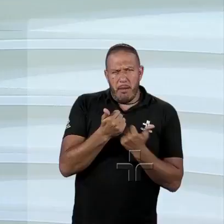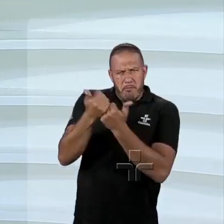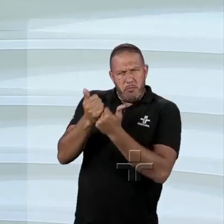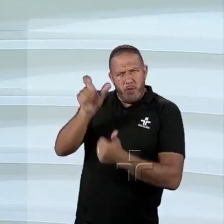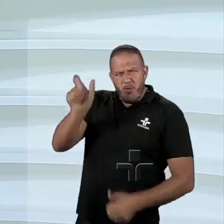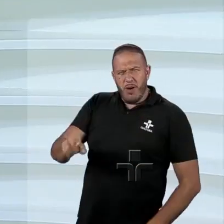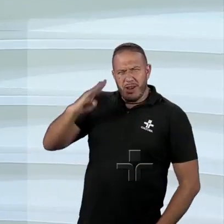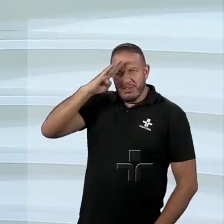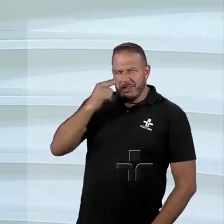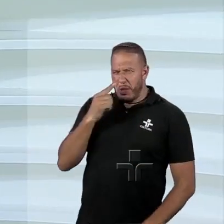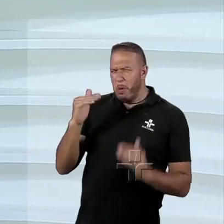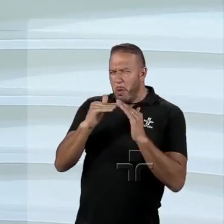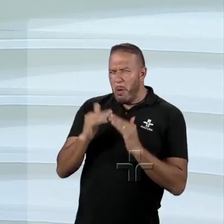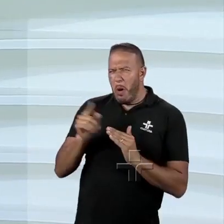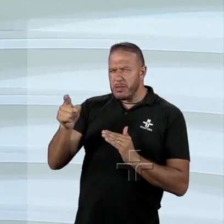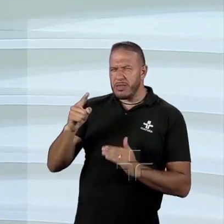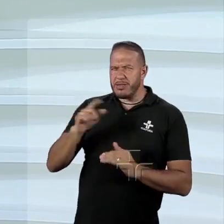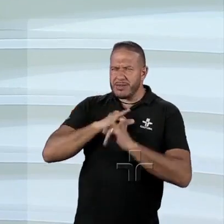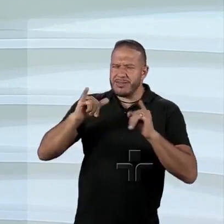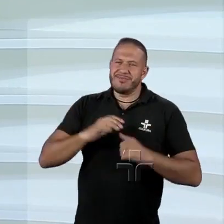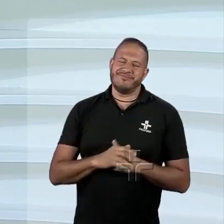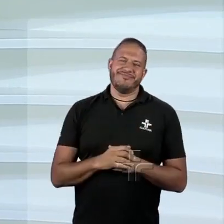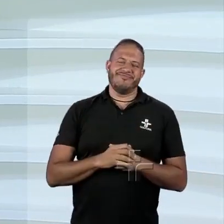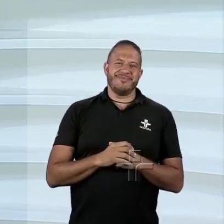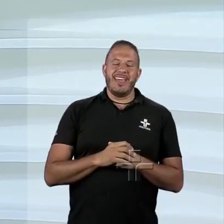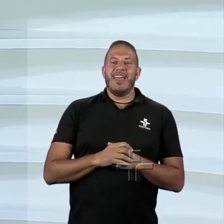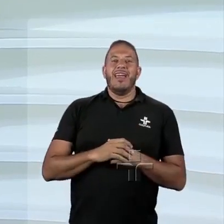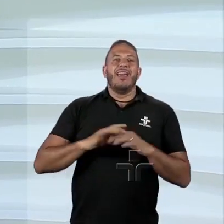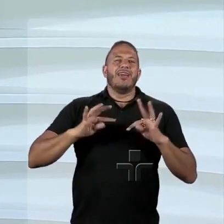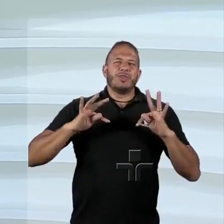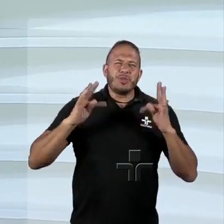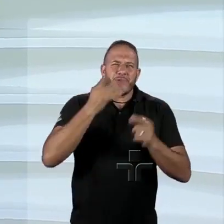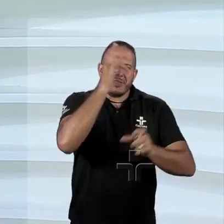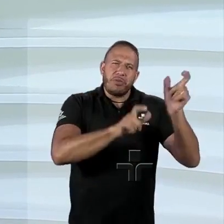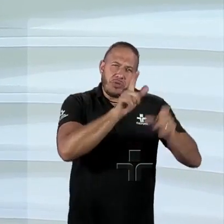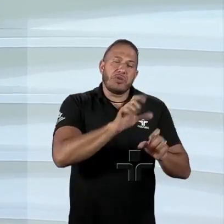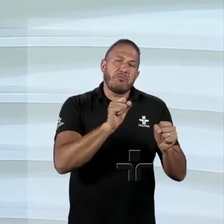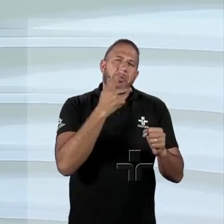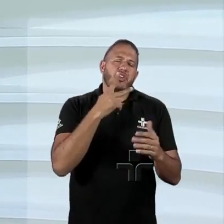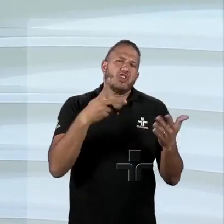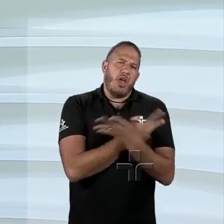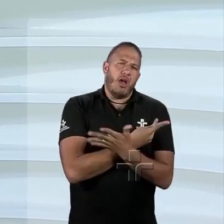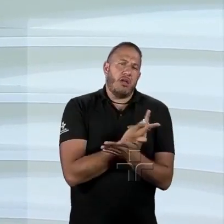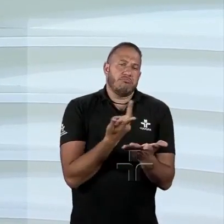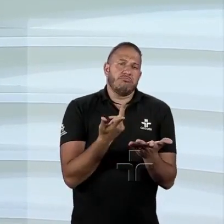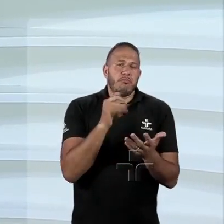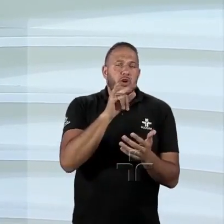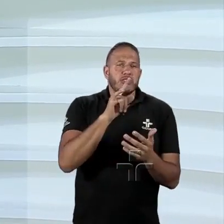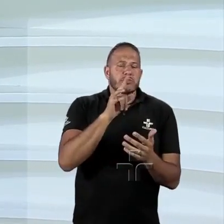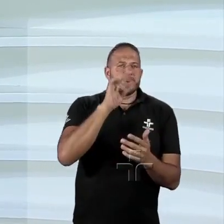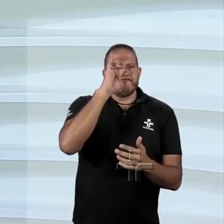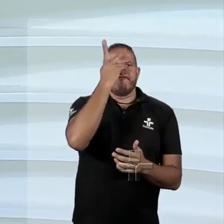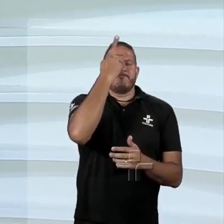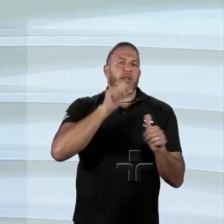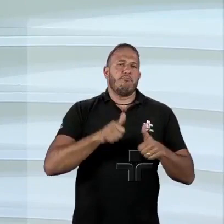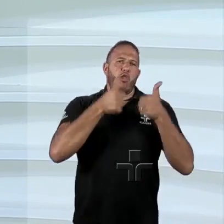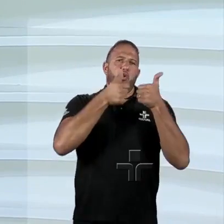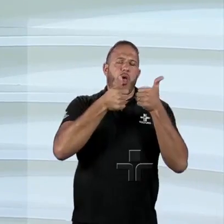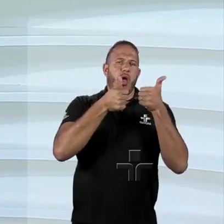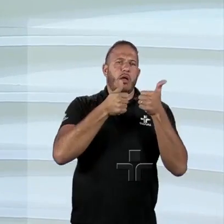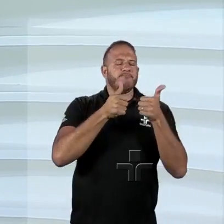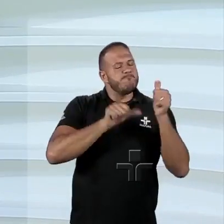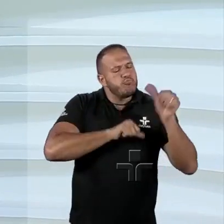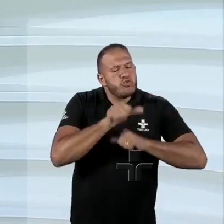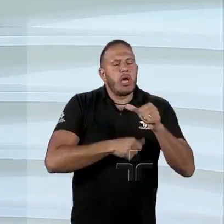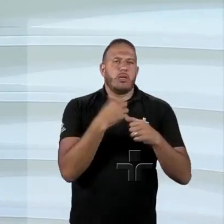O senhor concorda com essas declarações? Flávio, todas as pessoas podem errar e todas as pessoas podem melhorar, podem aprimorar o seu